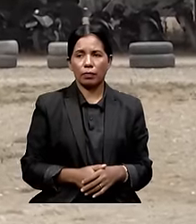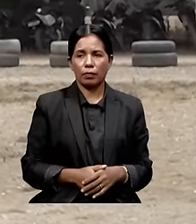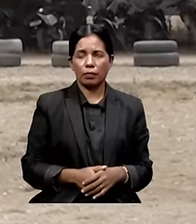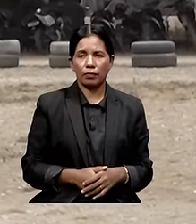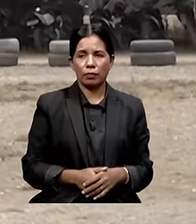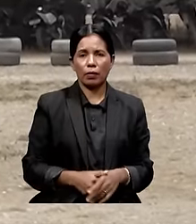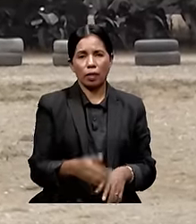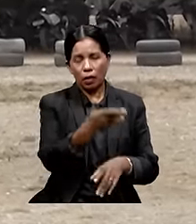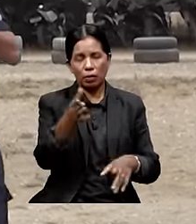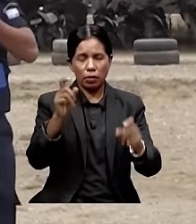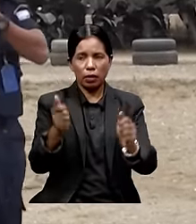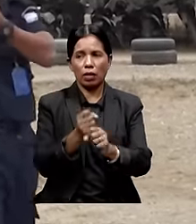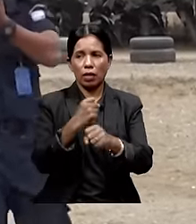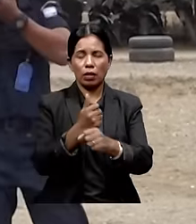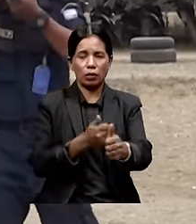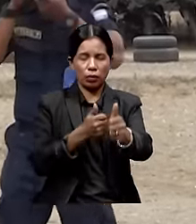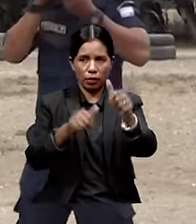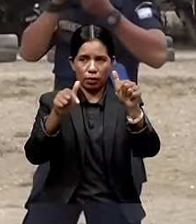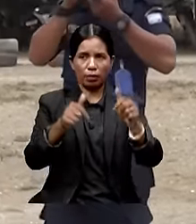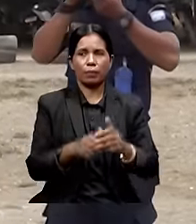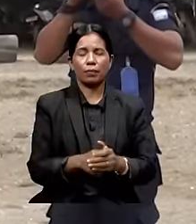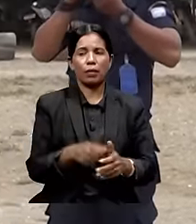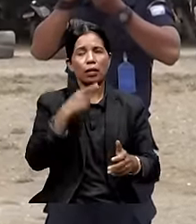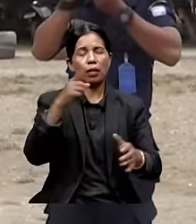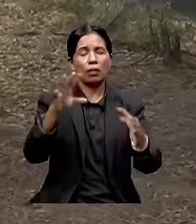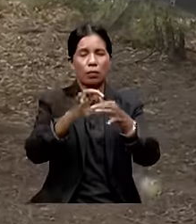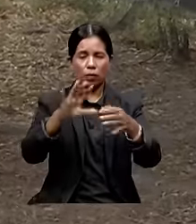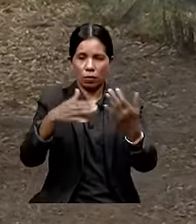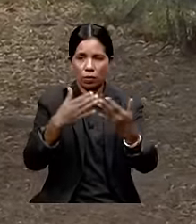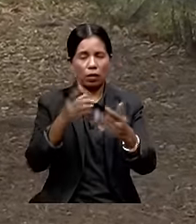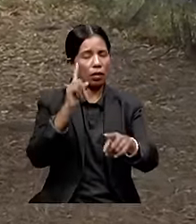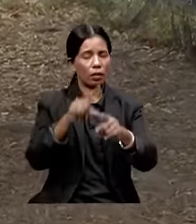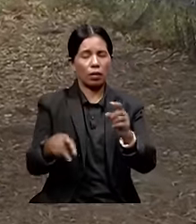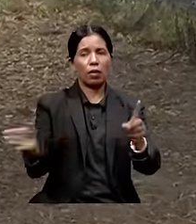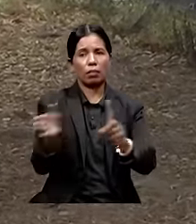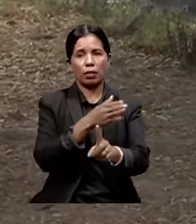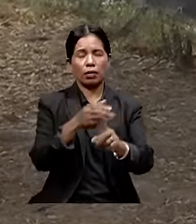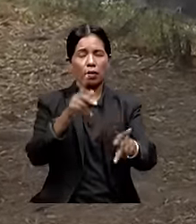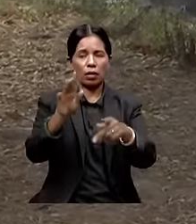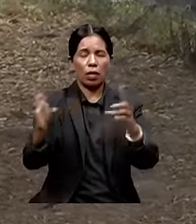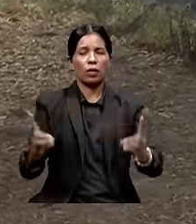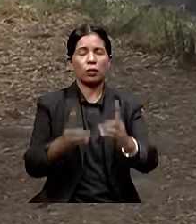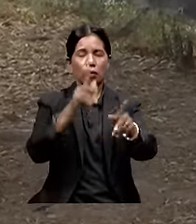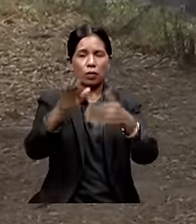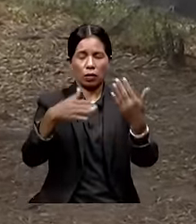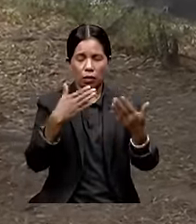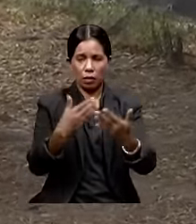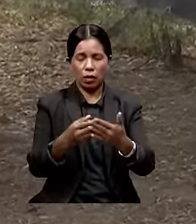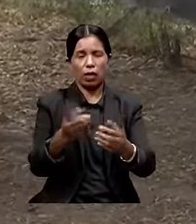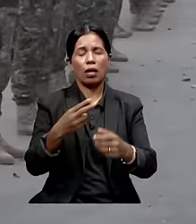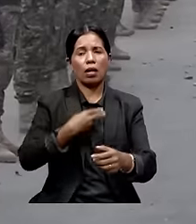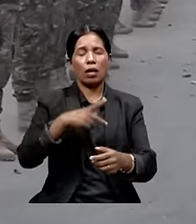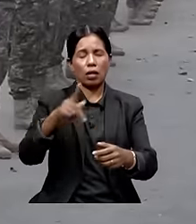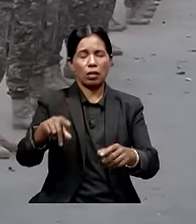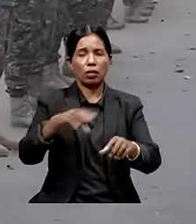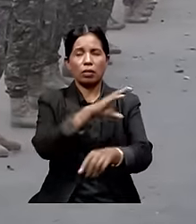Deve imitar a lato ir dané. Falur mos alerta ba membro sira atula bele halo agresaun fisiku hasoru sira daun sira hanisan aktu nebe ekipa siguransa